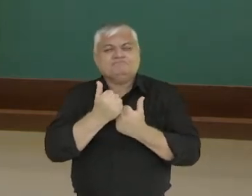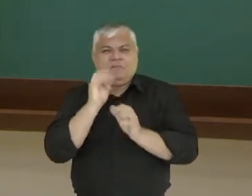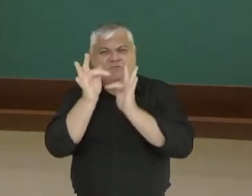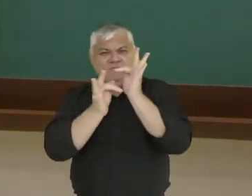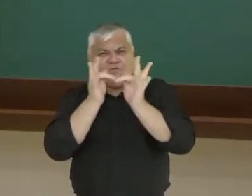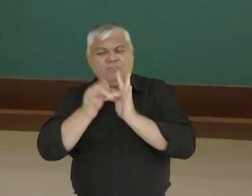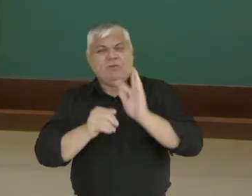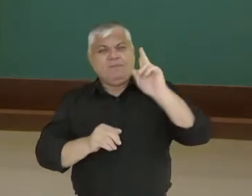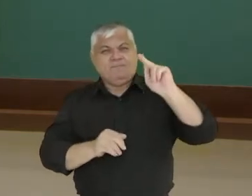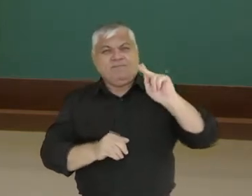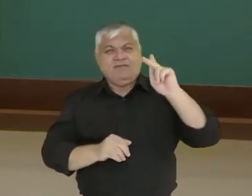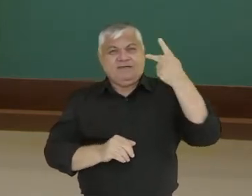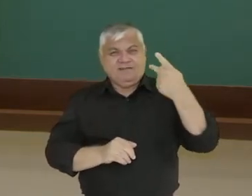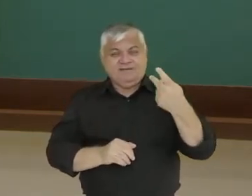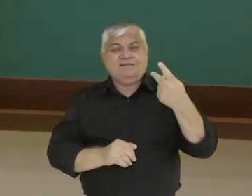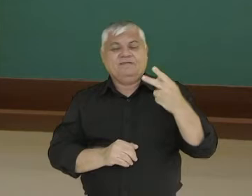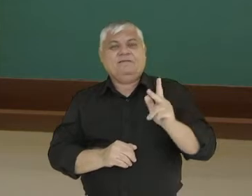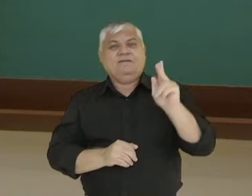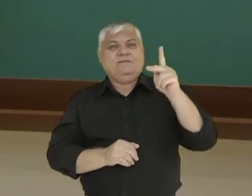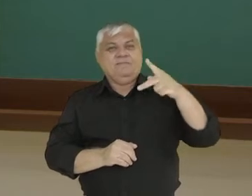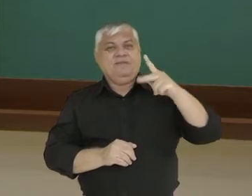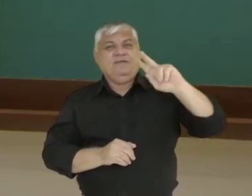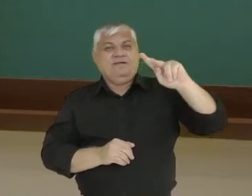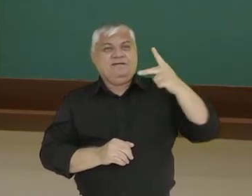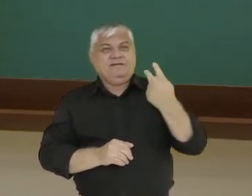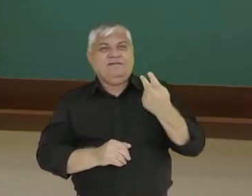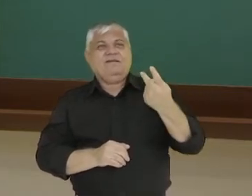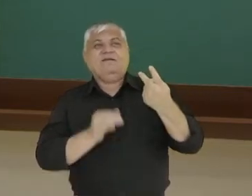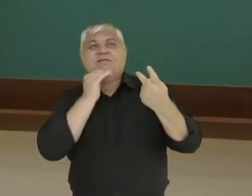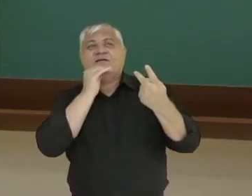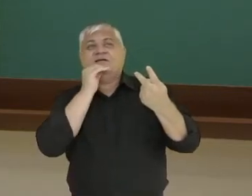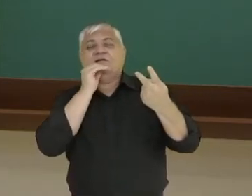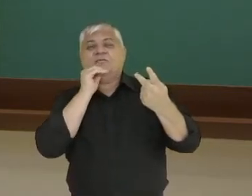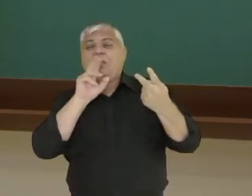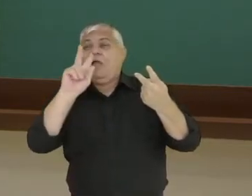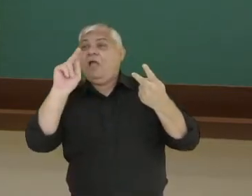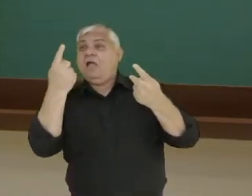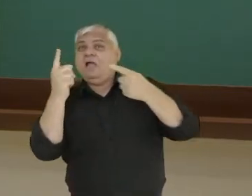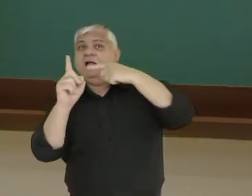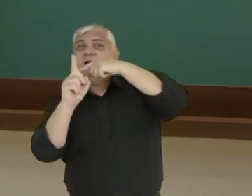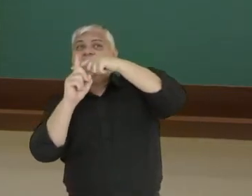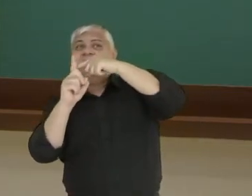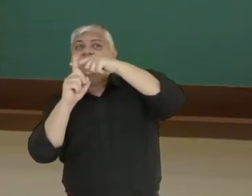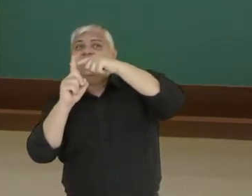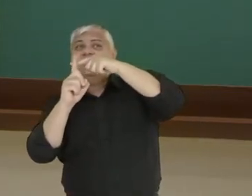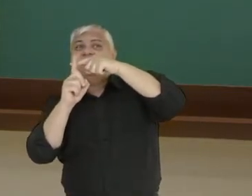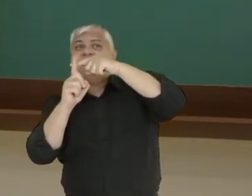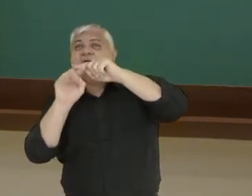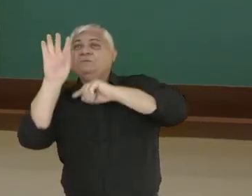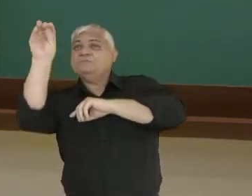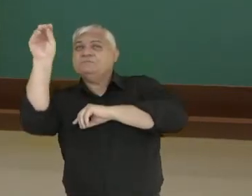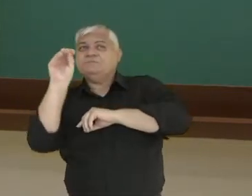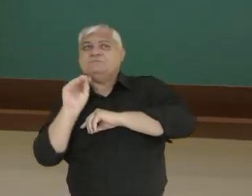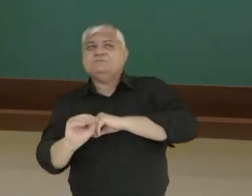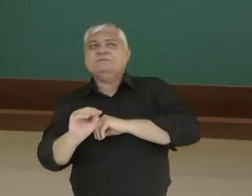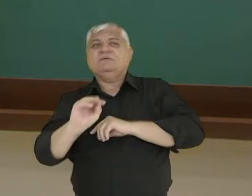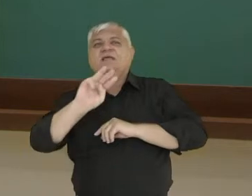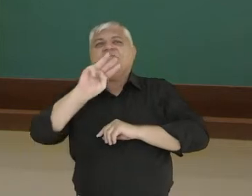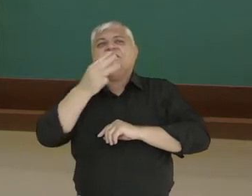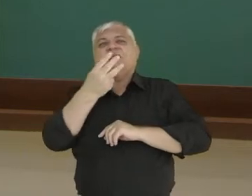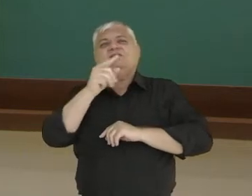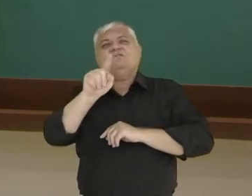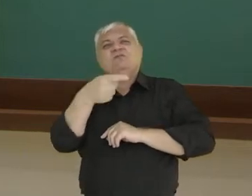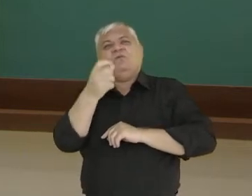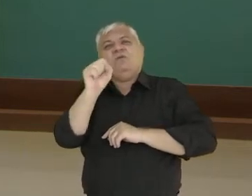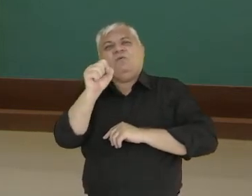que já conhecemos. No lugar do H+, né, da concentração de íons, nós vamos substituir pelo valor que foi